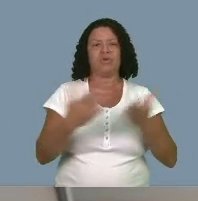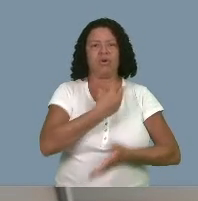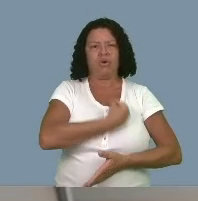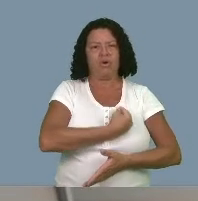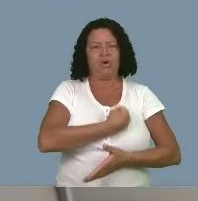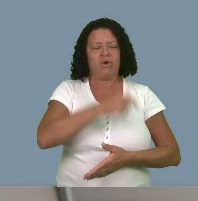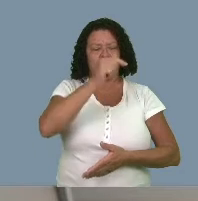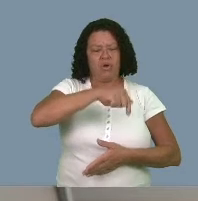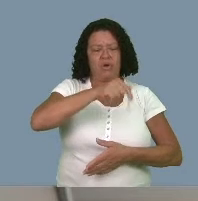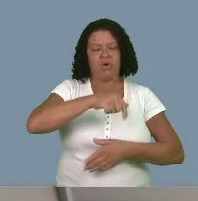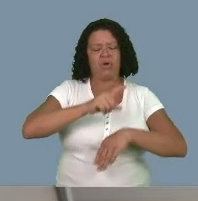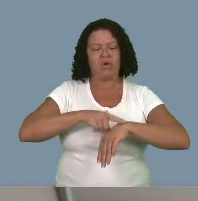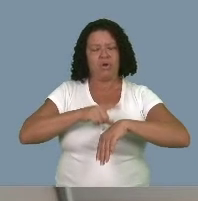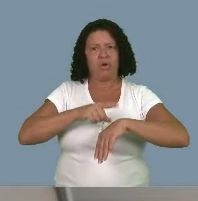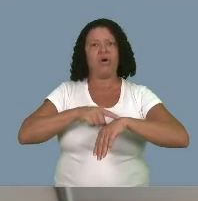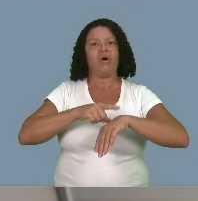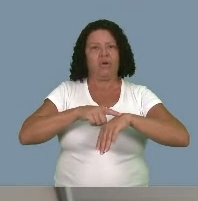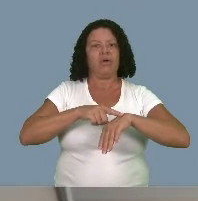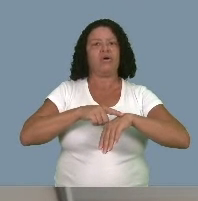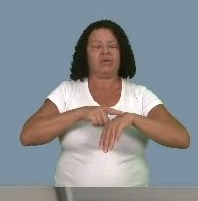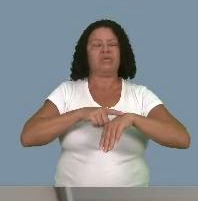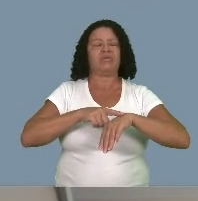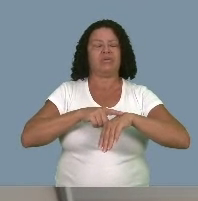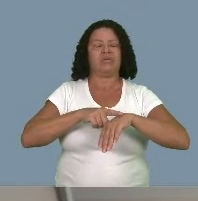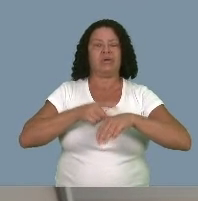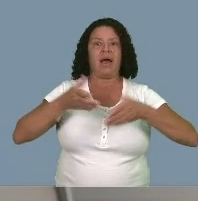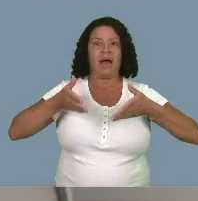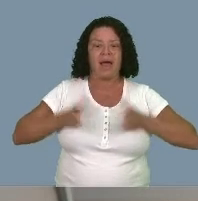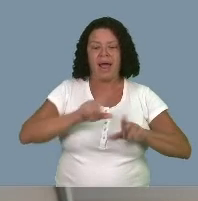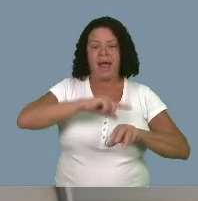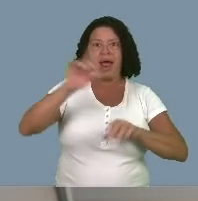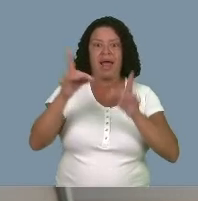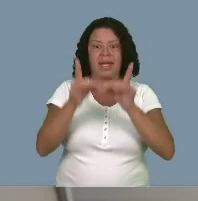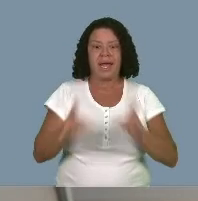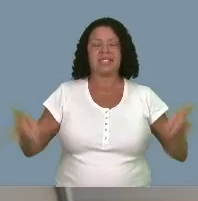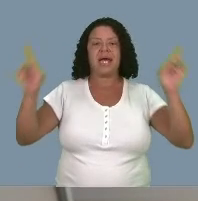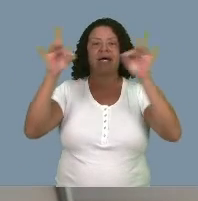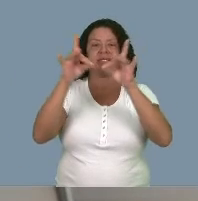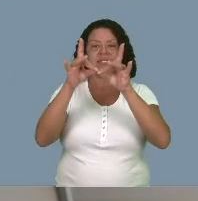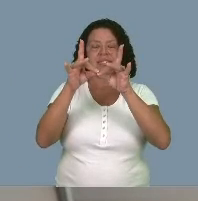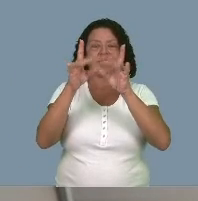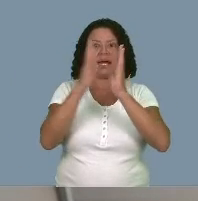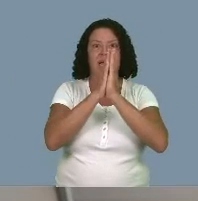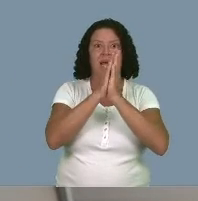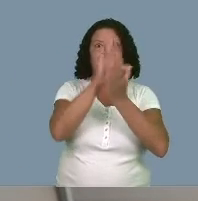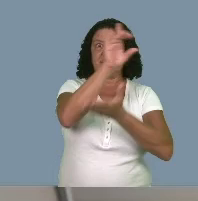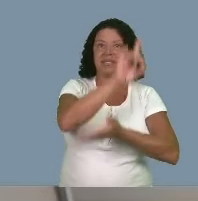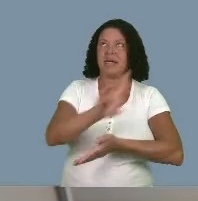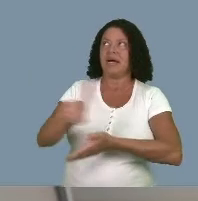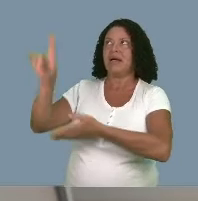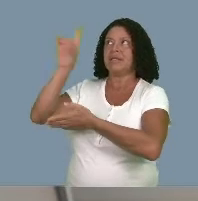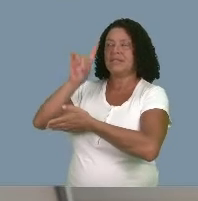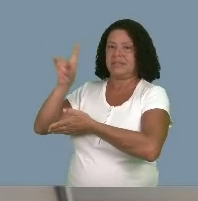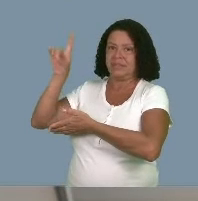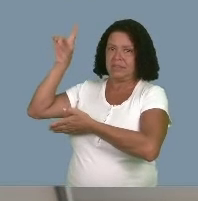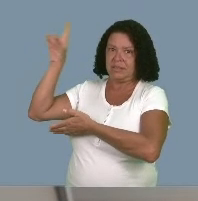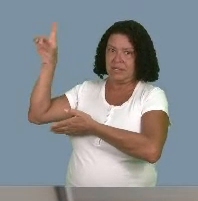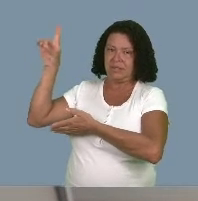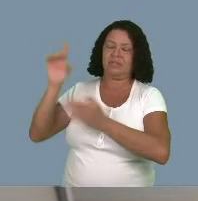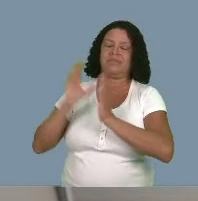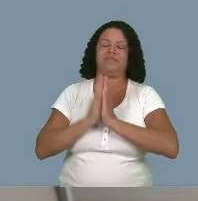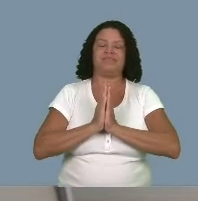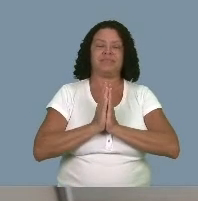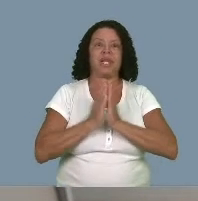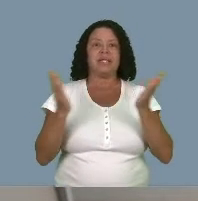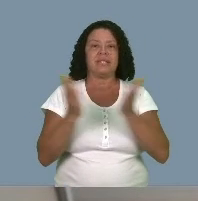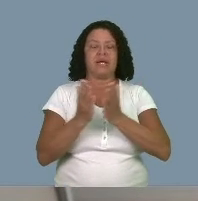vivenciando nessa reencarnação. Que assim seja, graças a Deus. Meus amigos, vamos então